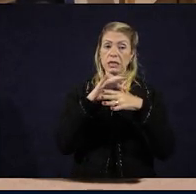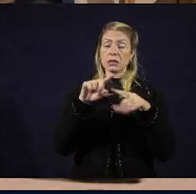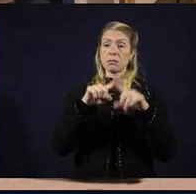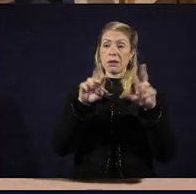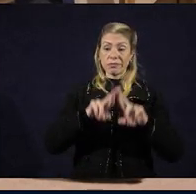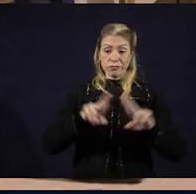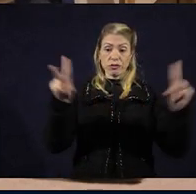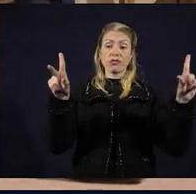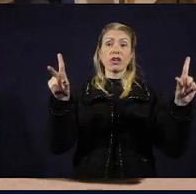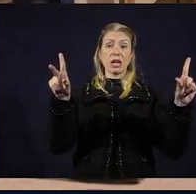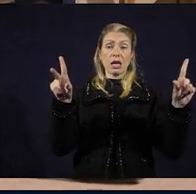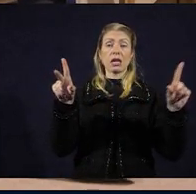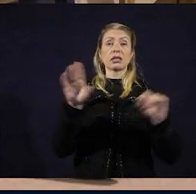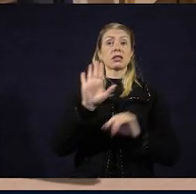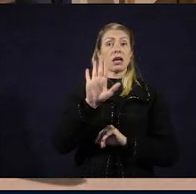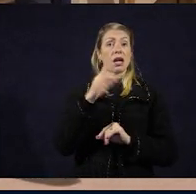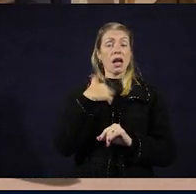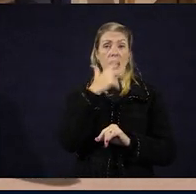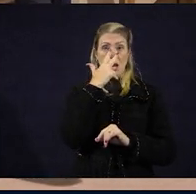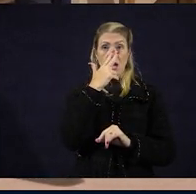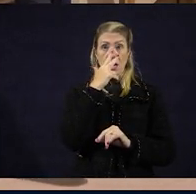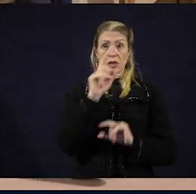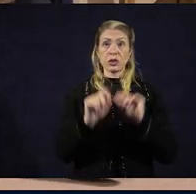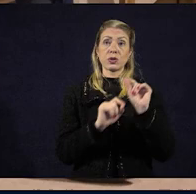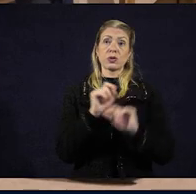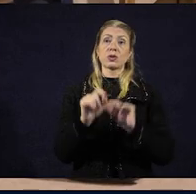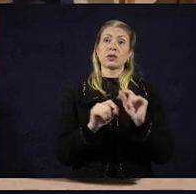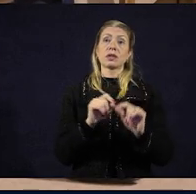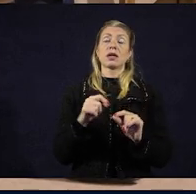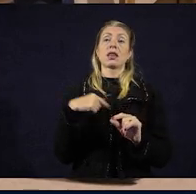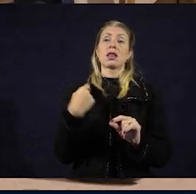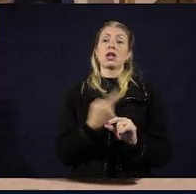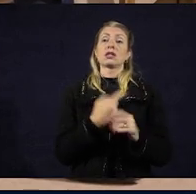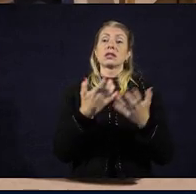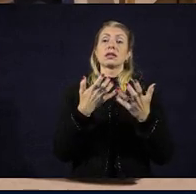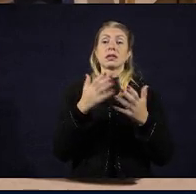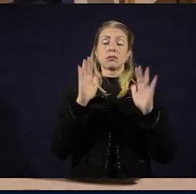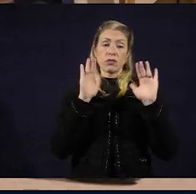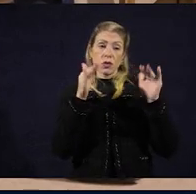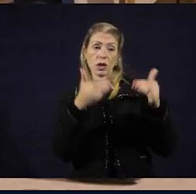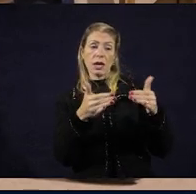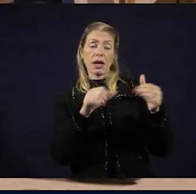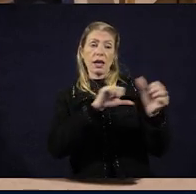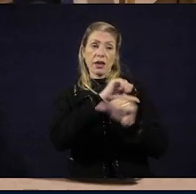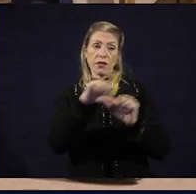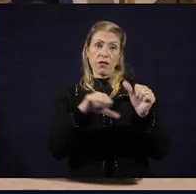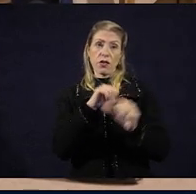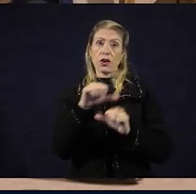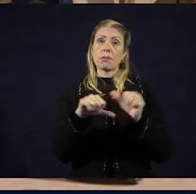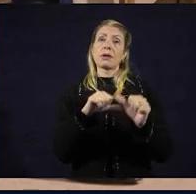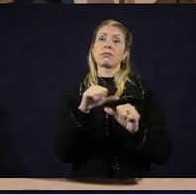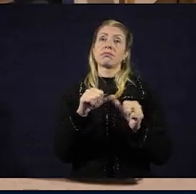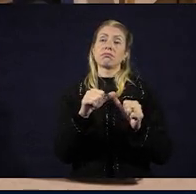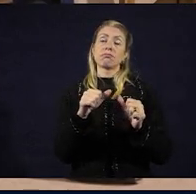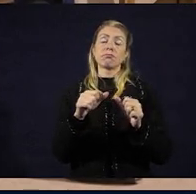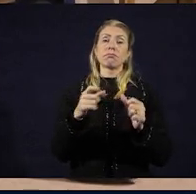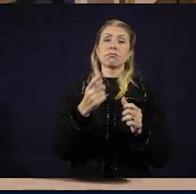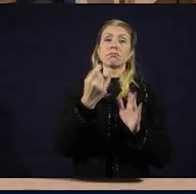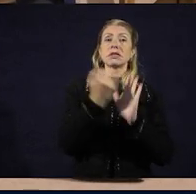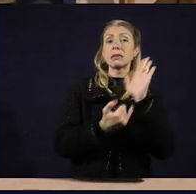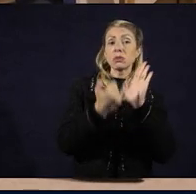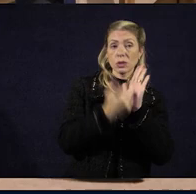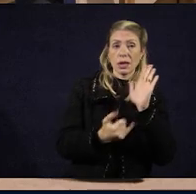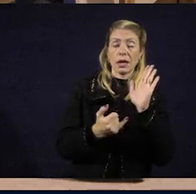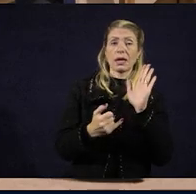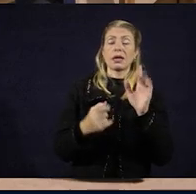diferente curiosamente eu acho que ambas vão querer priorizar uma reforma tributária e curiosamente não é uma reforma